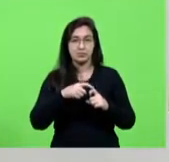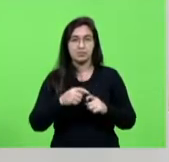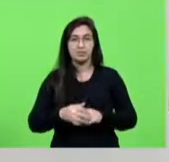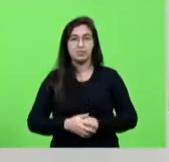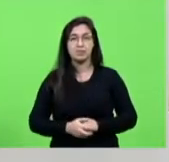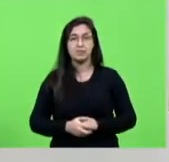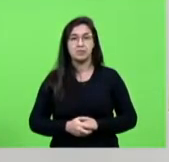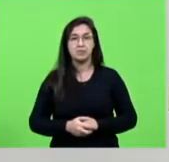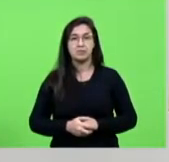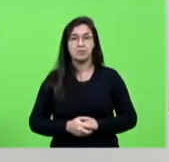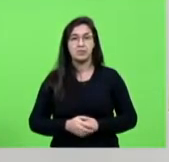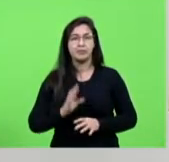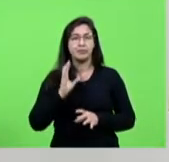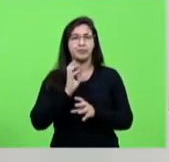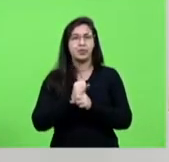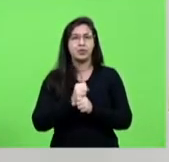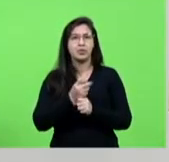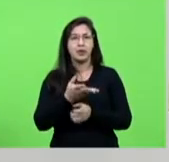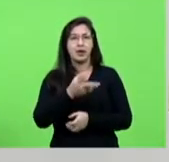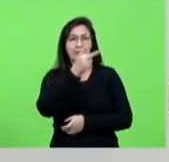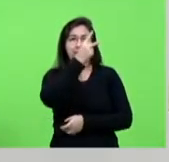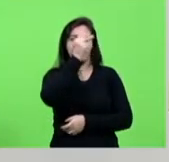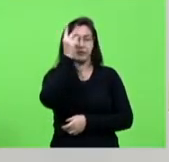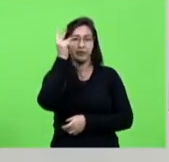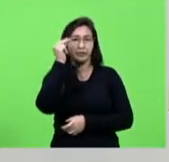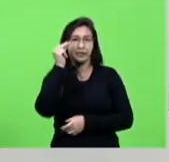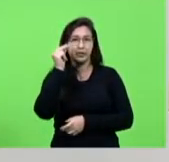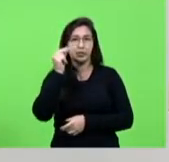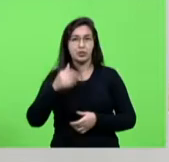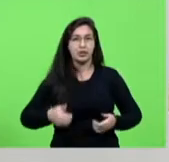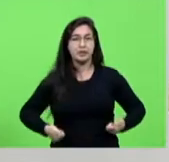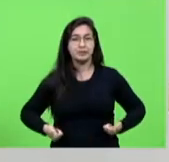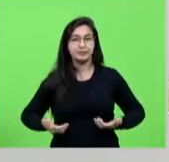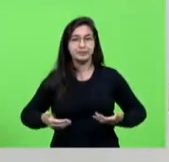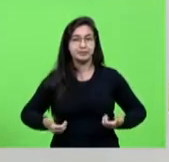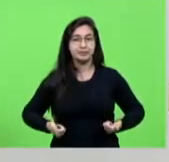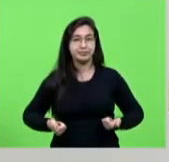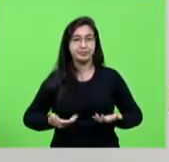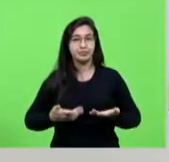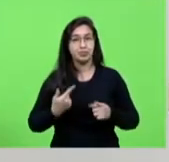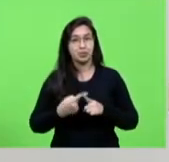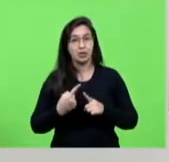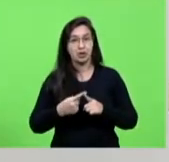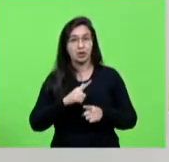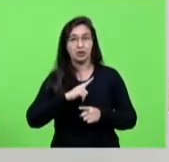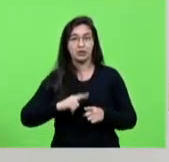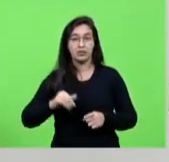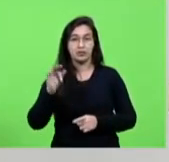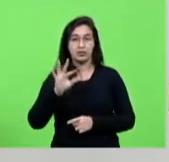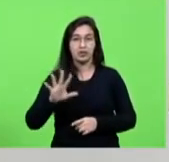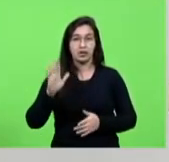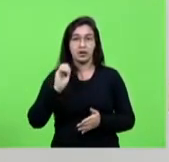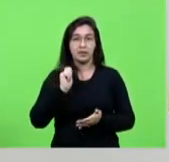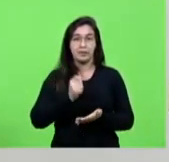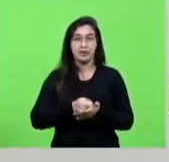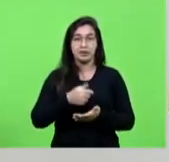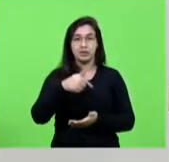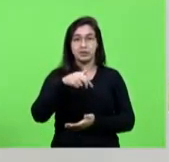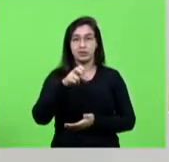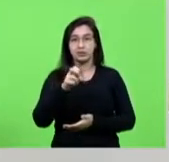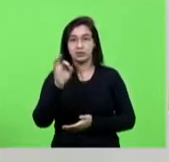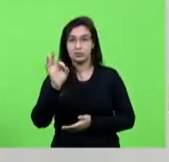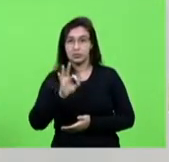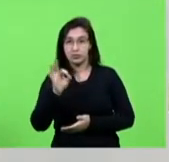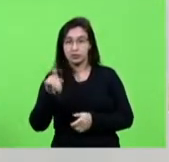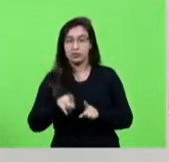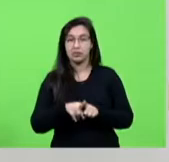números redondos, a Prefeitura desembolsou, considerando que o governo federal paga 75% e o governo do Estado